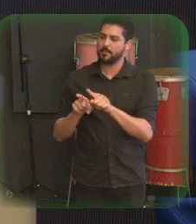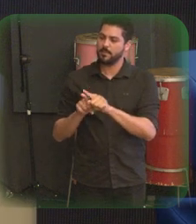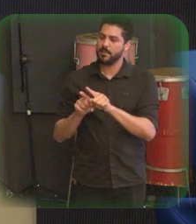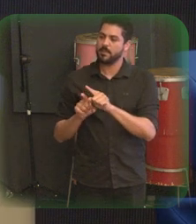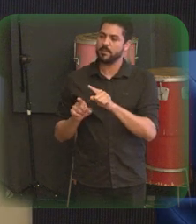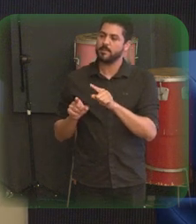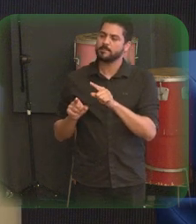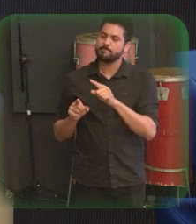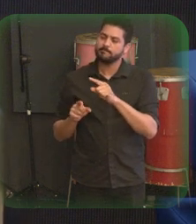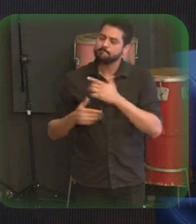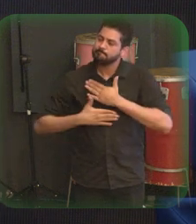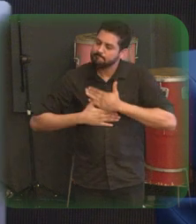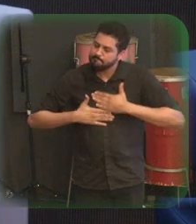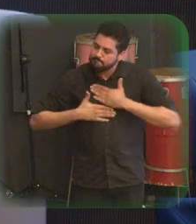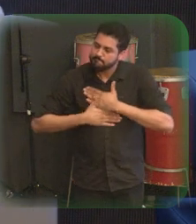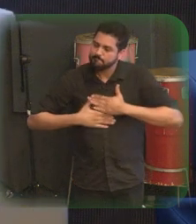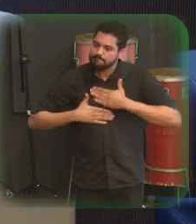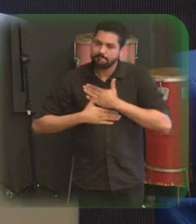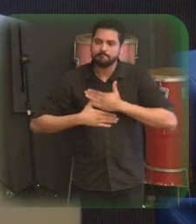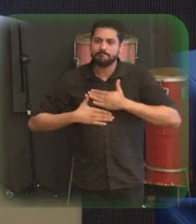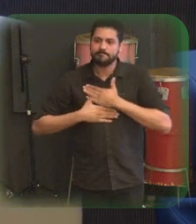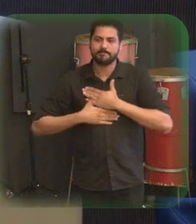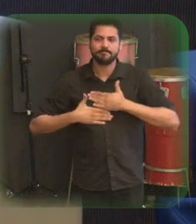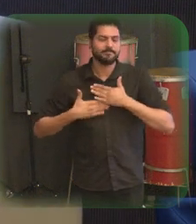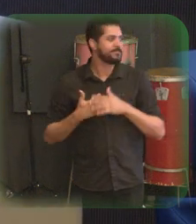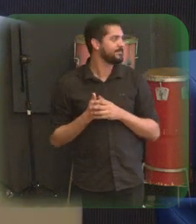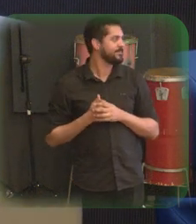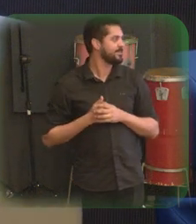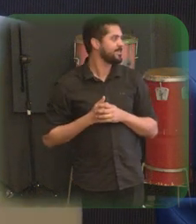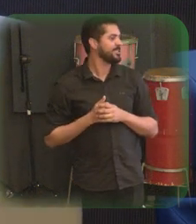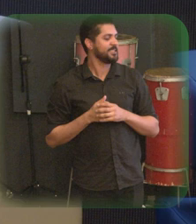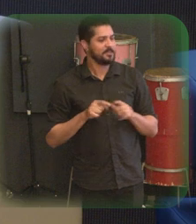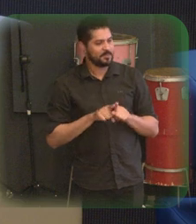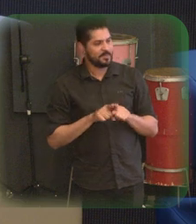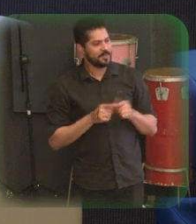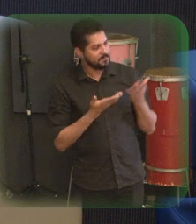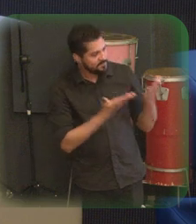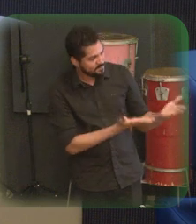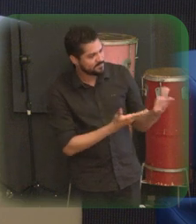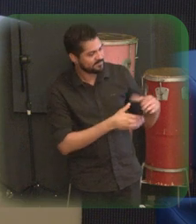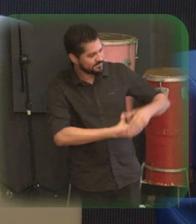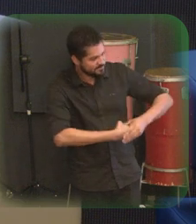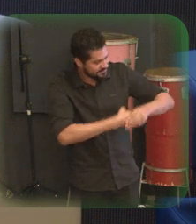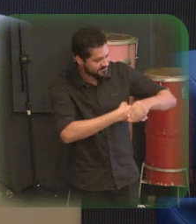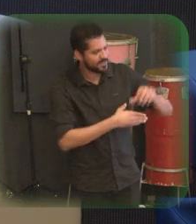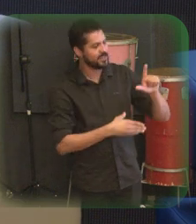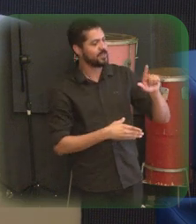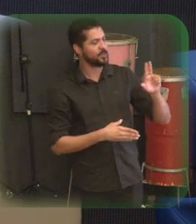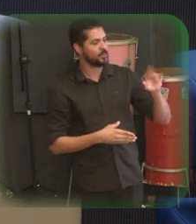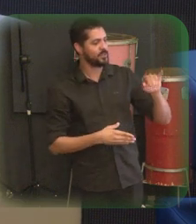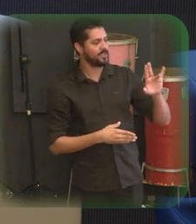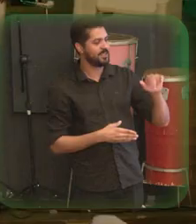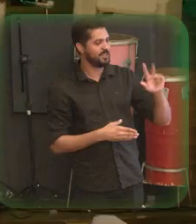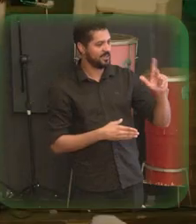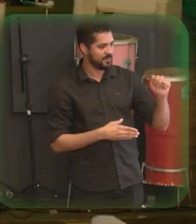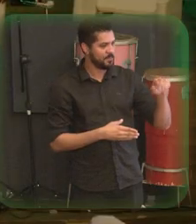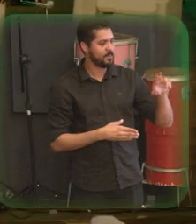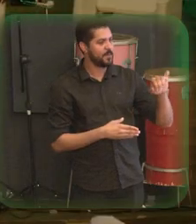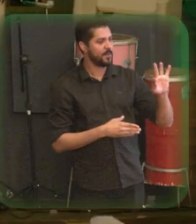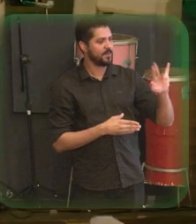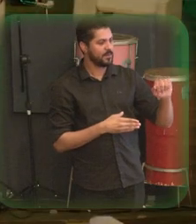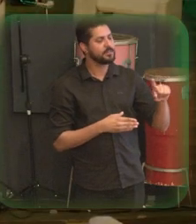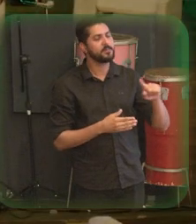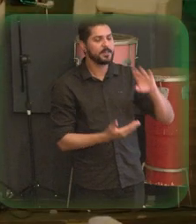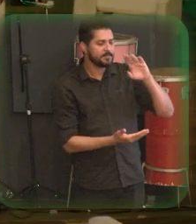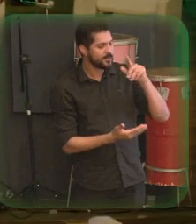mesa com o senhor, essa mesa inexistente, invisível aqui. Cumprimentar a Lucinha Mota, agradecer ela pela confiança de trabalhar